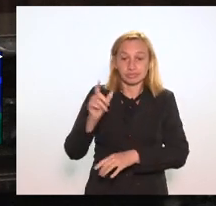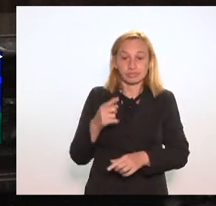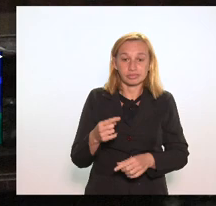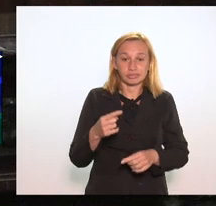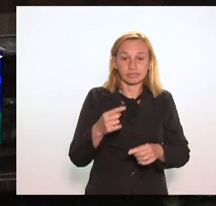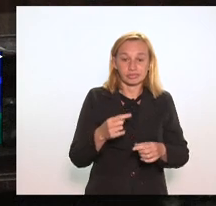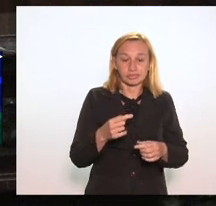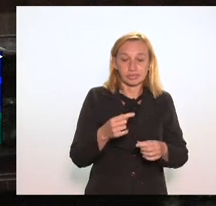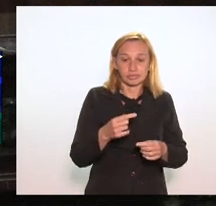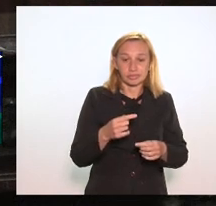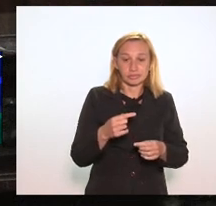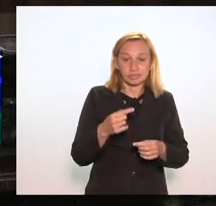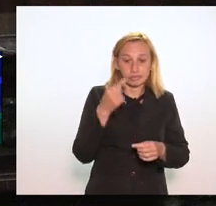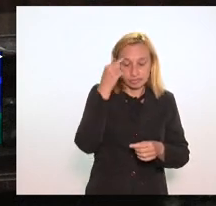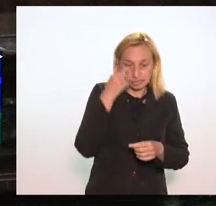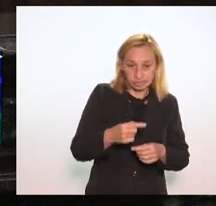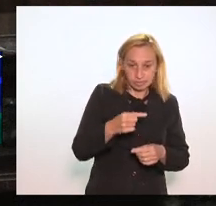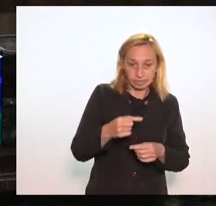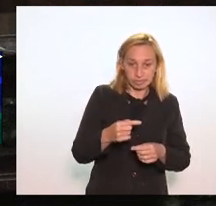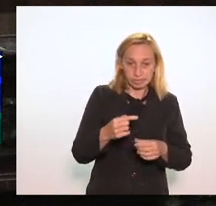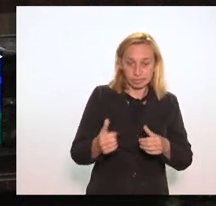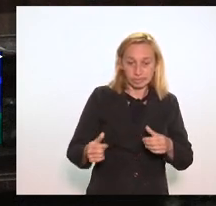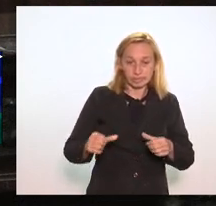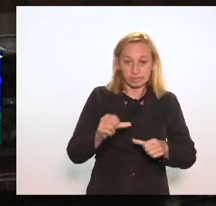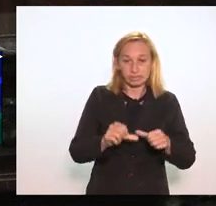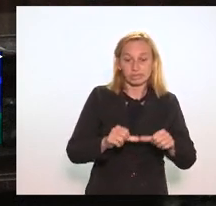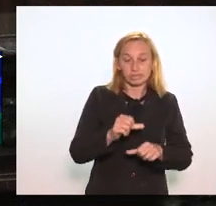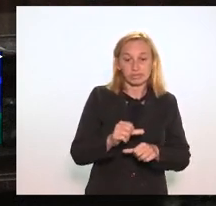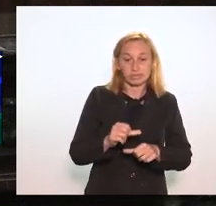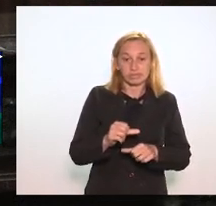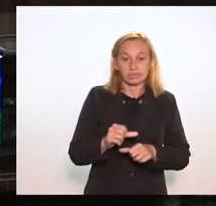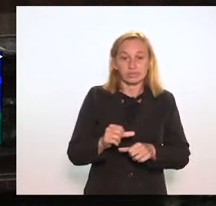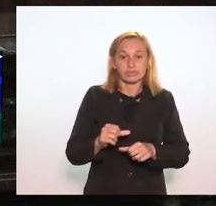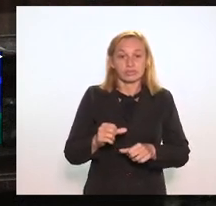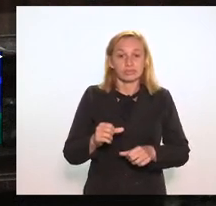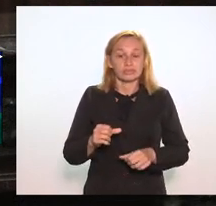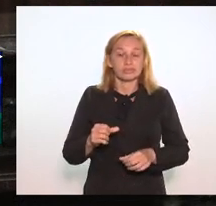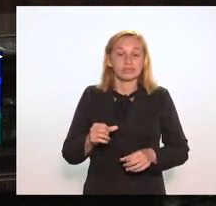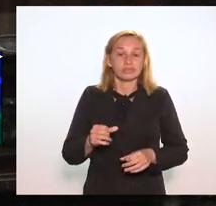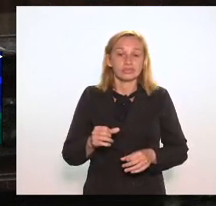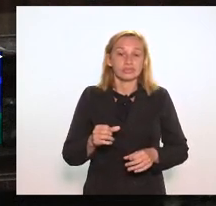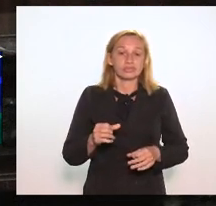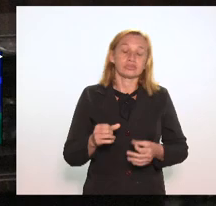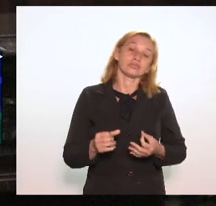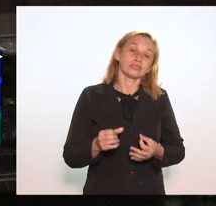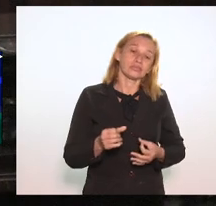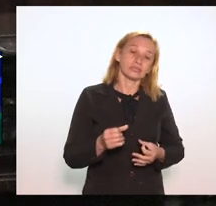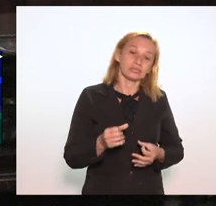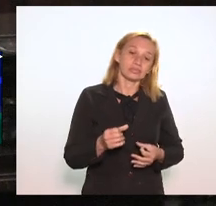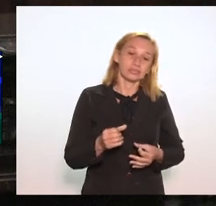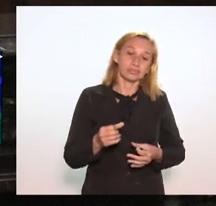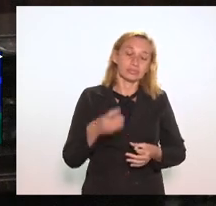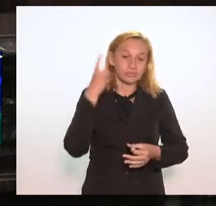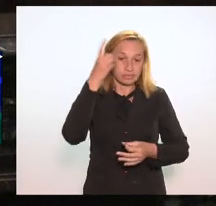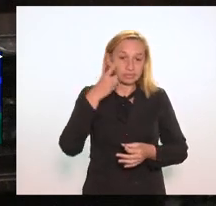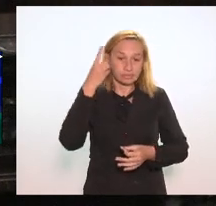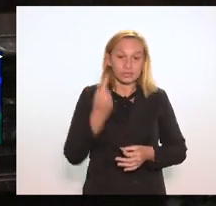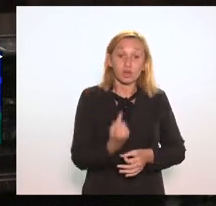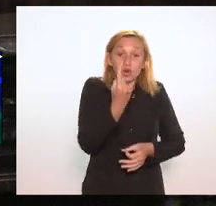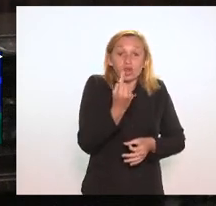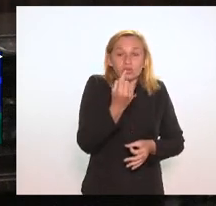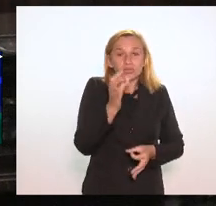os juízes que viram o deputado um juiz determinou o fechamento de gôndolas